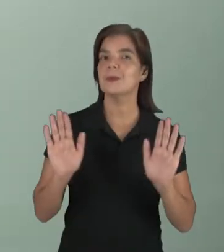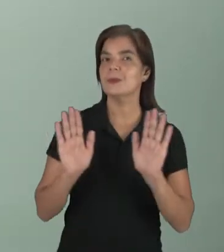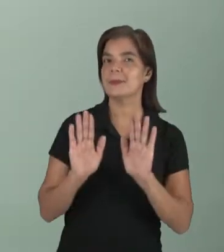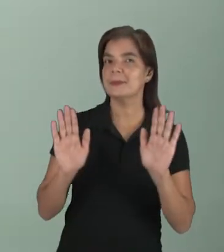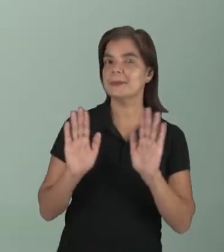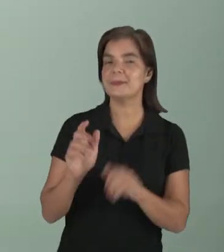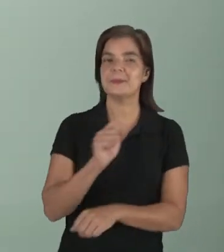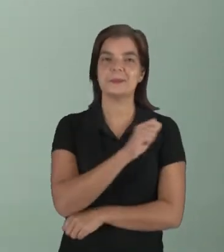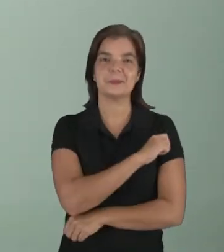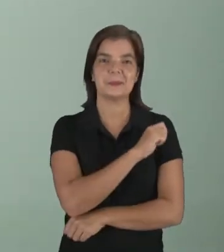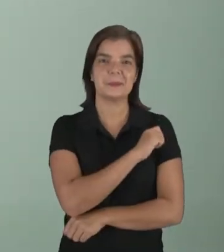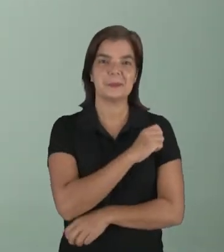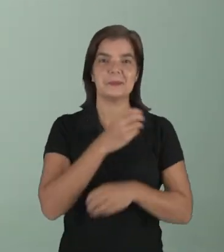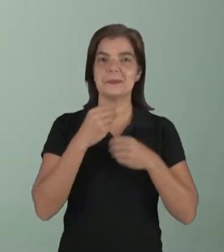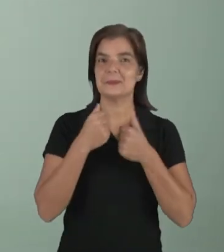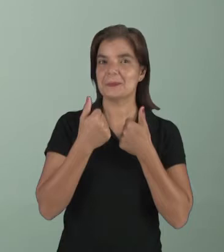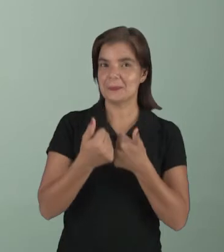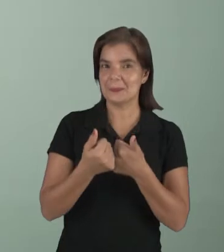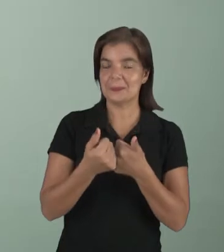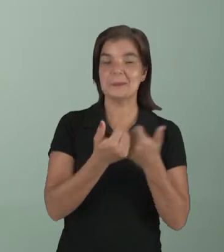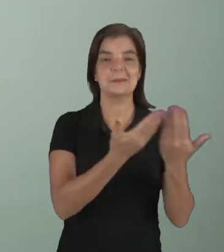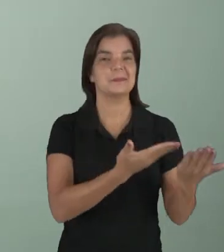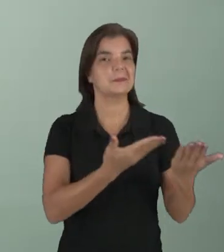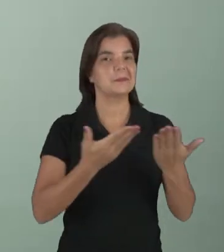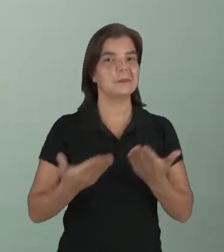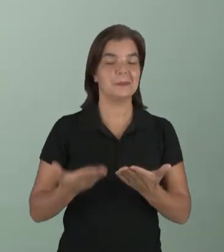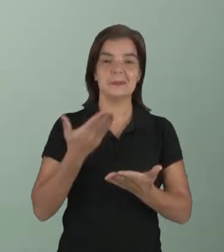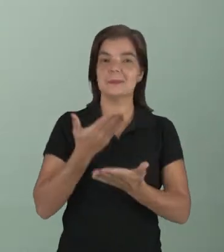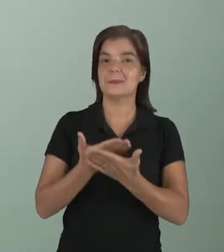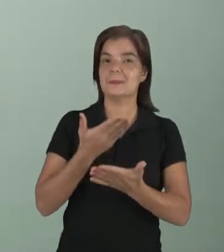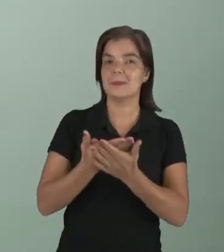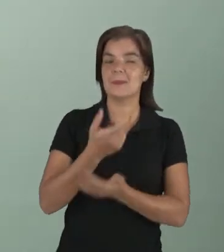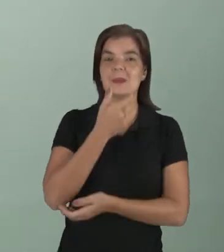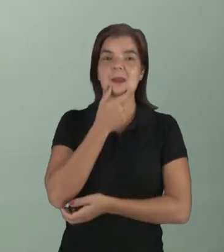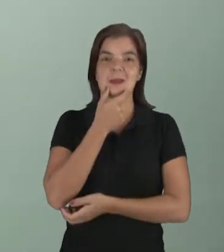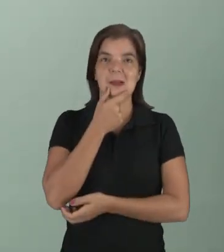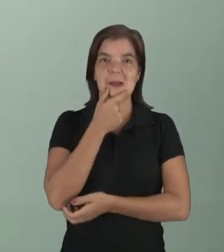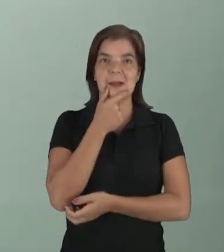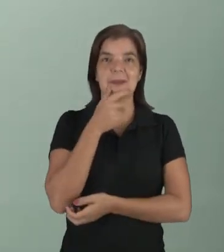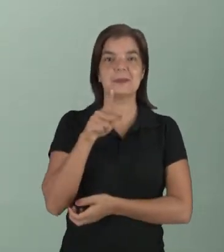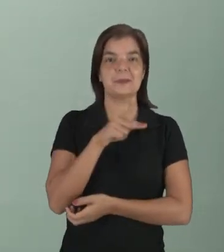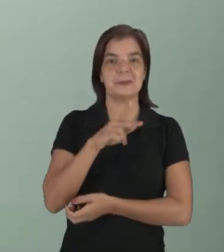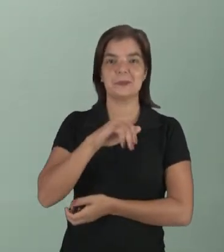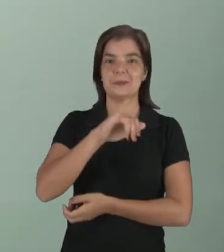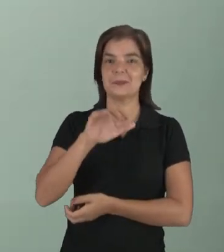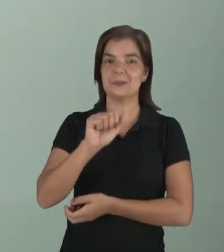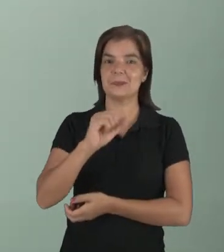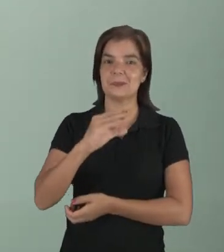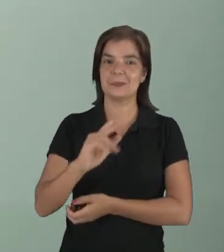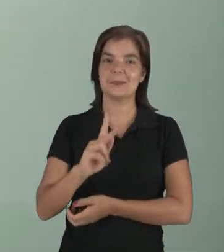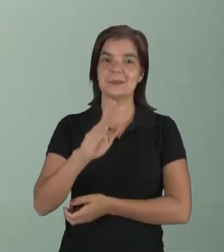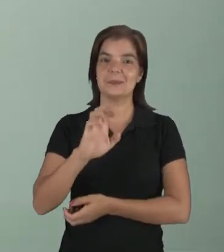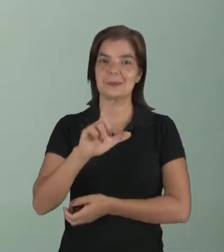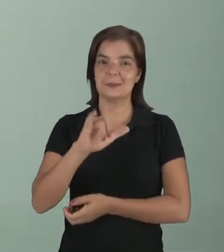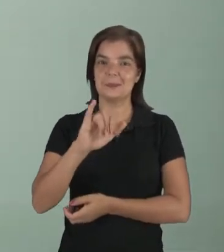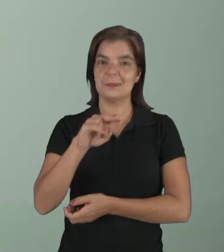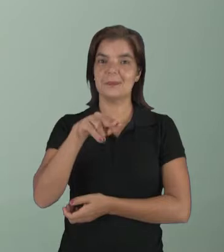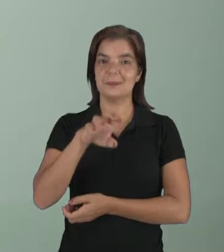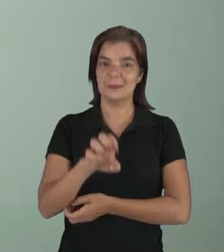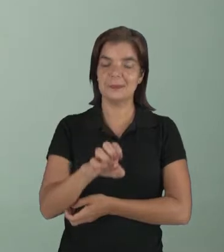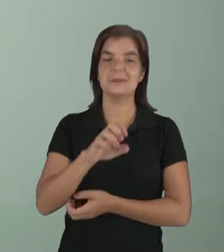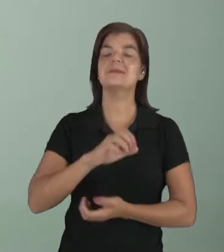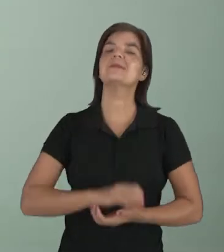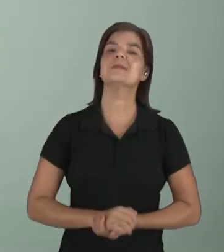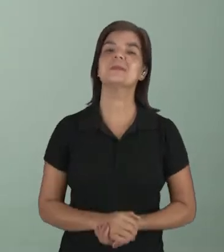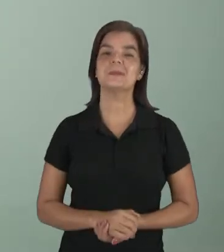Hi guys, how are you? My name is Jaqueline and welcome back to our English classes. Olá pessoal, como vocês estão? Espero que